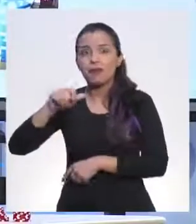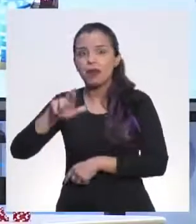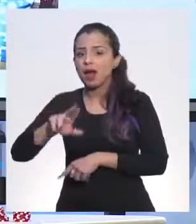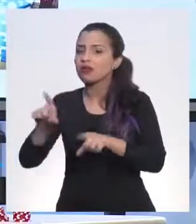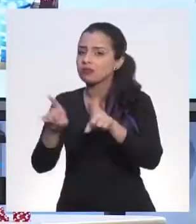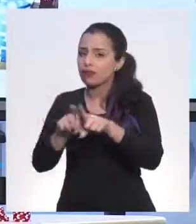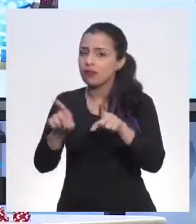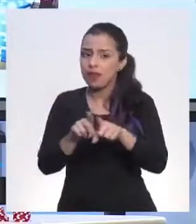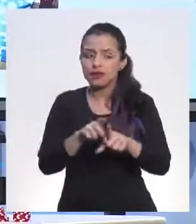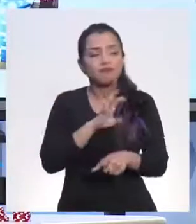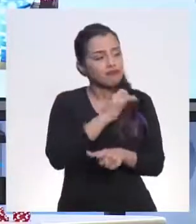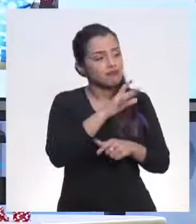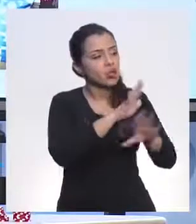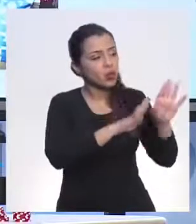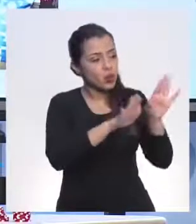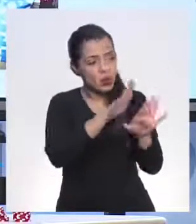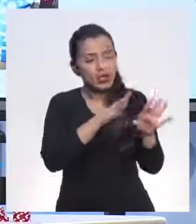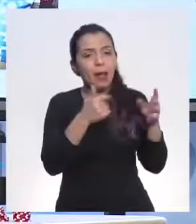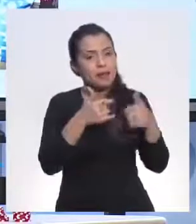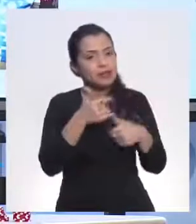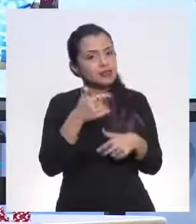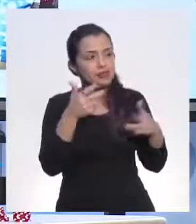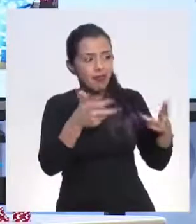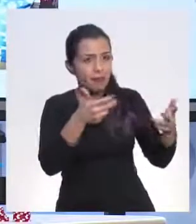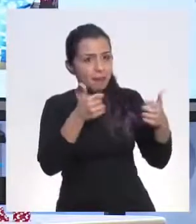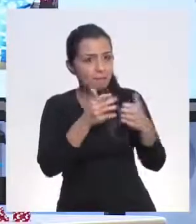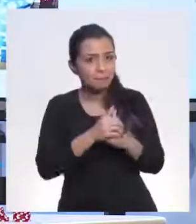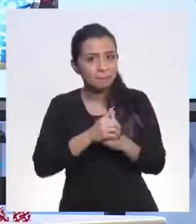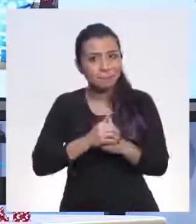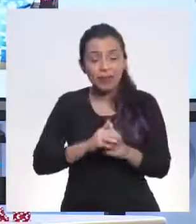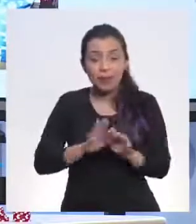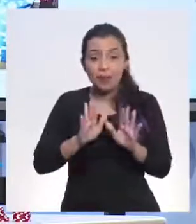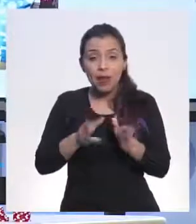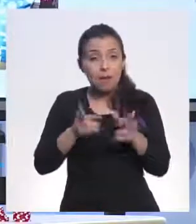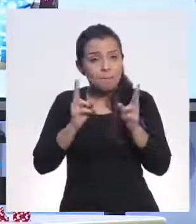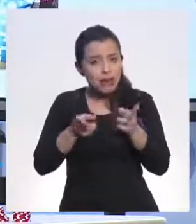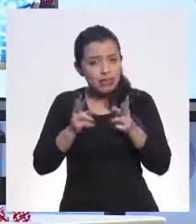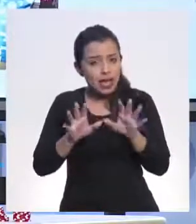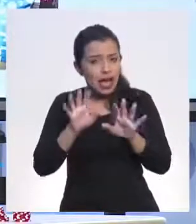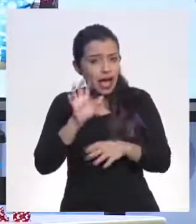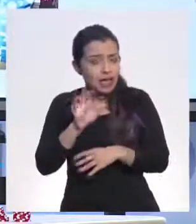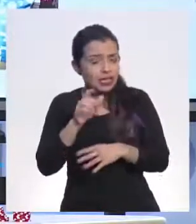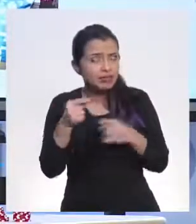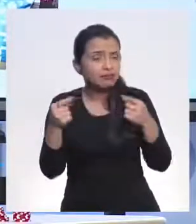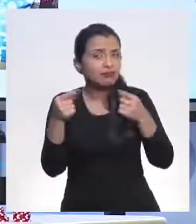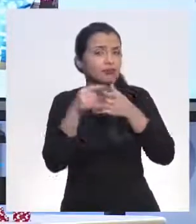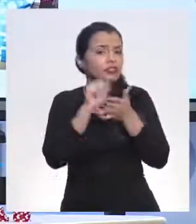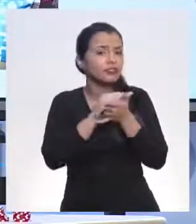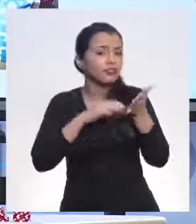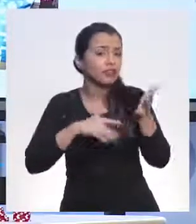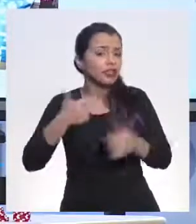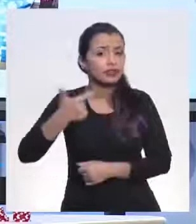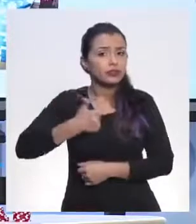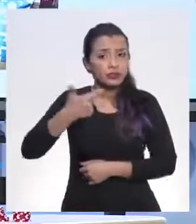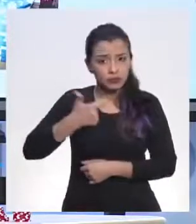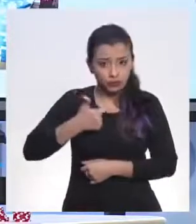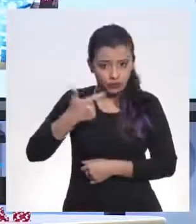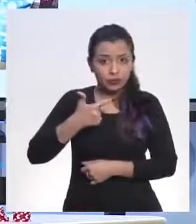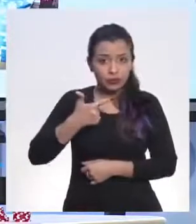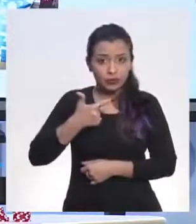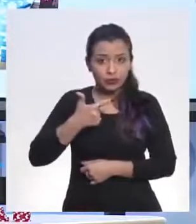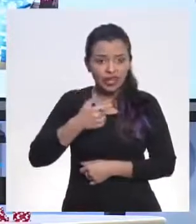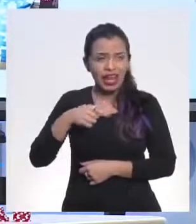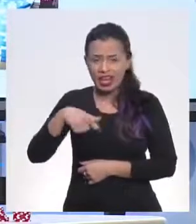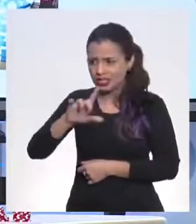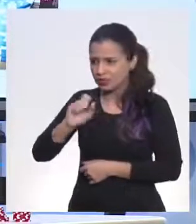cuidado. Pensando nessa ideia aí, que é o que vai elencar aí a próxima atividade de vocês, a próxima missão? Antes,